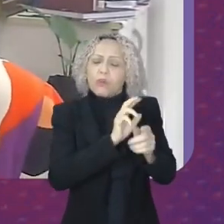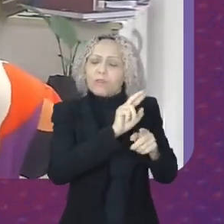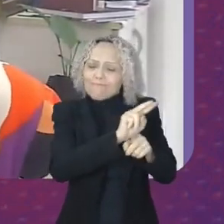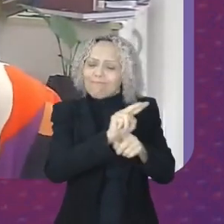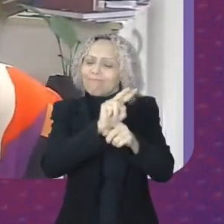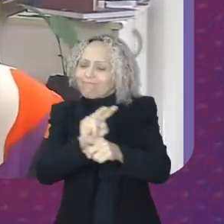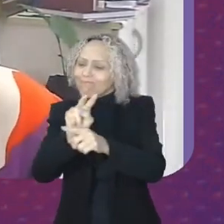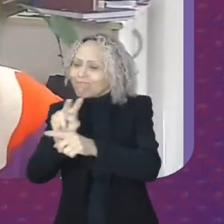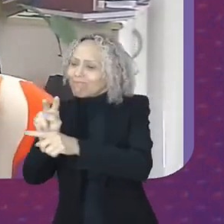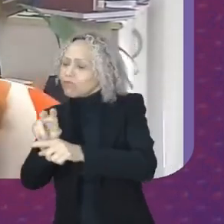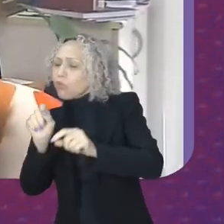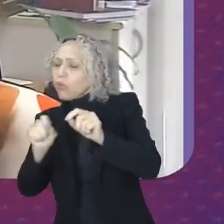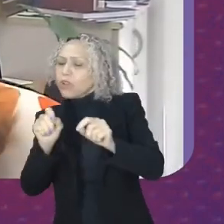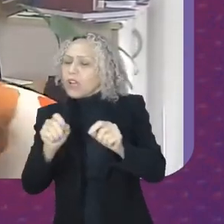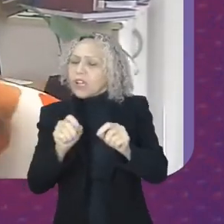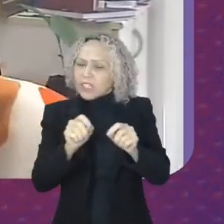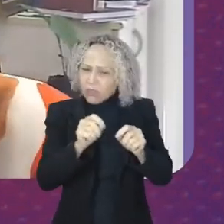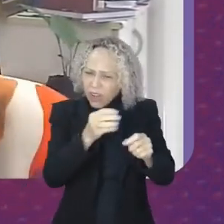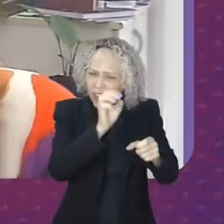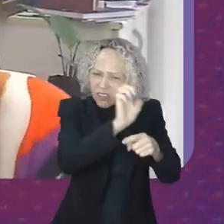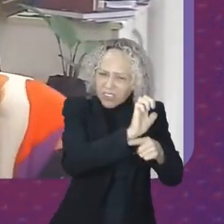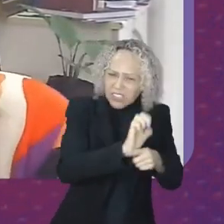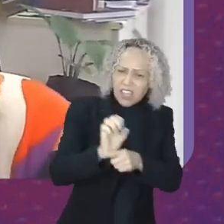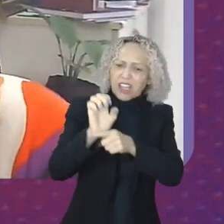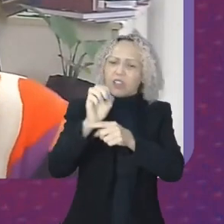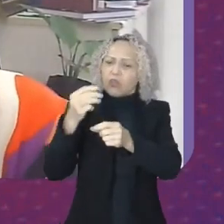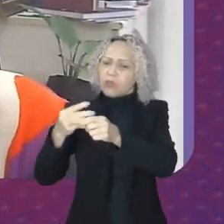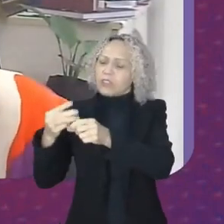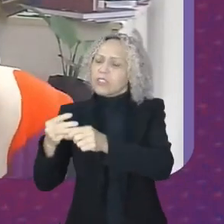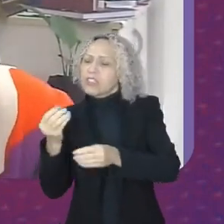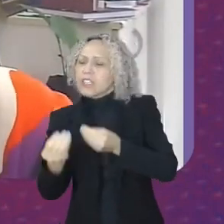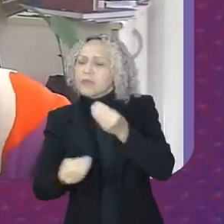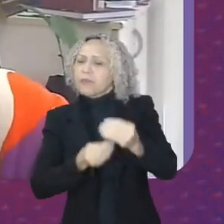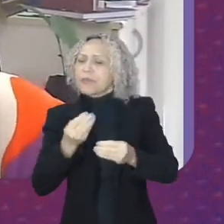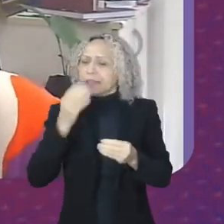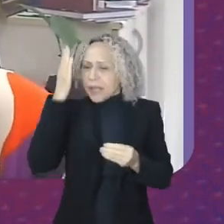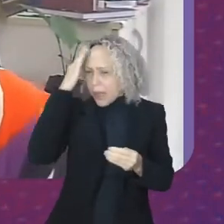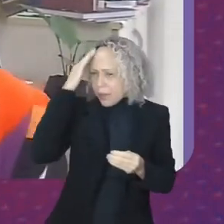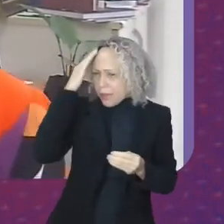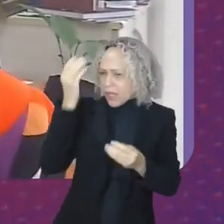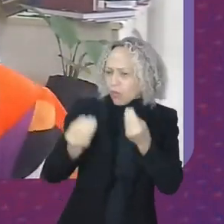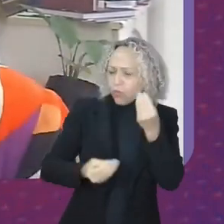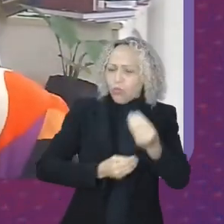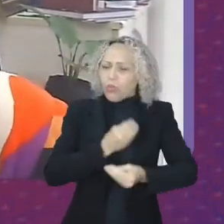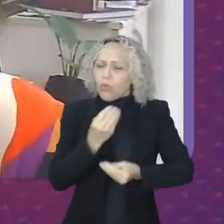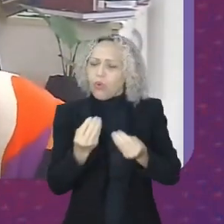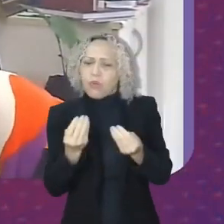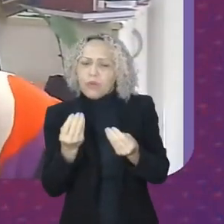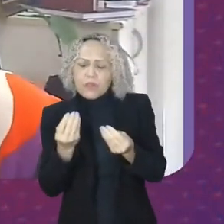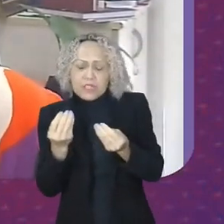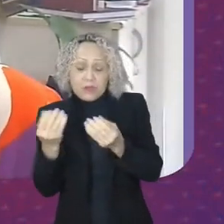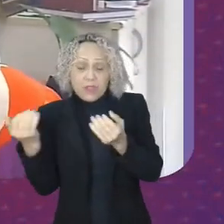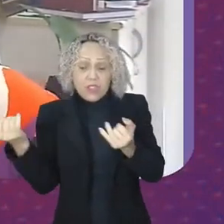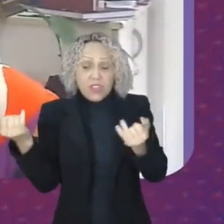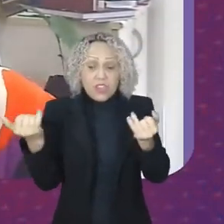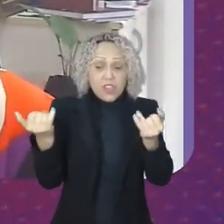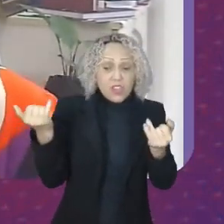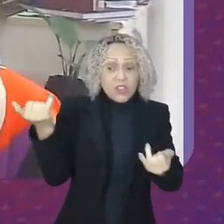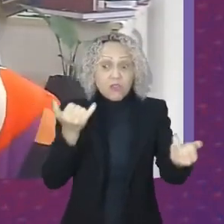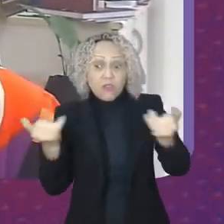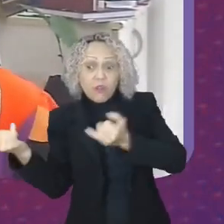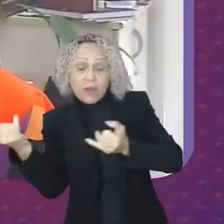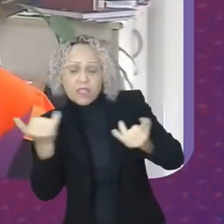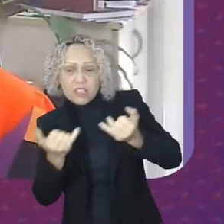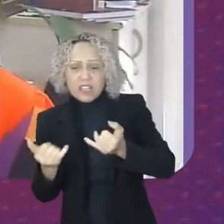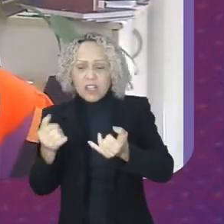para as mulheres e que coloque isso na pauta, vai ter elementos para poder, com dados, com informações, com análise, para poder